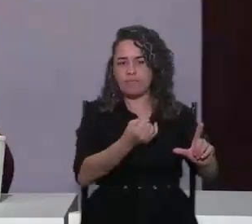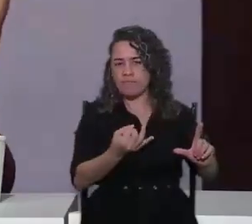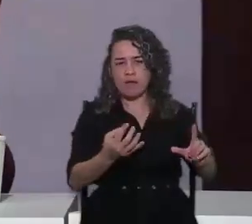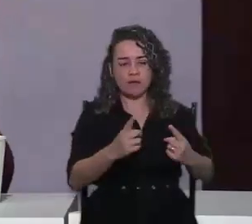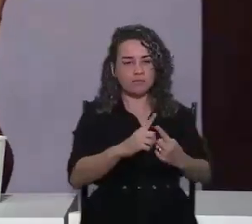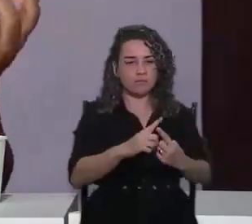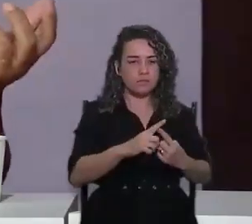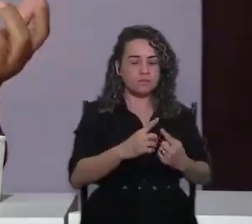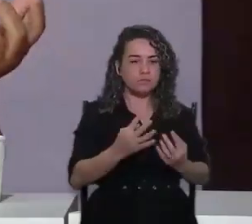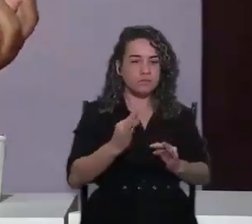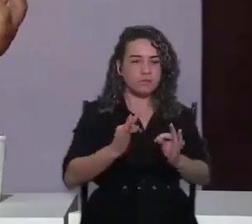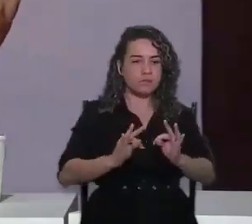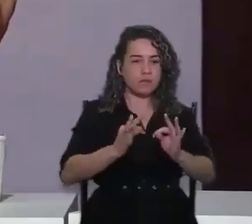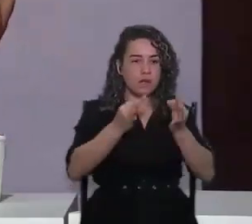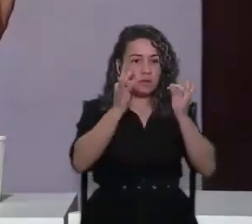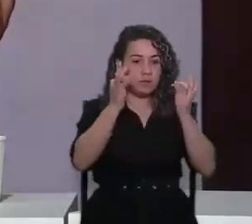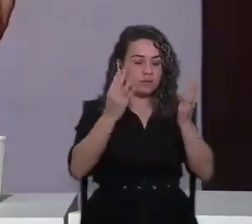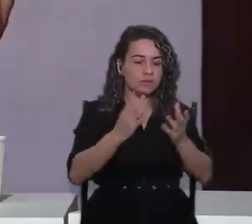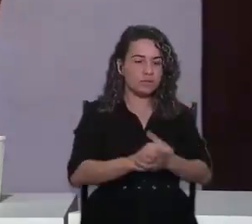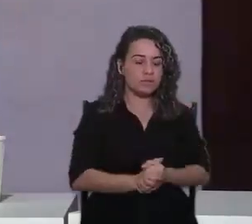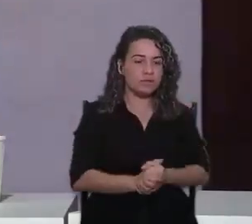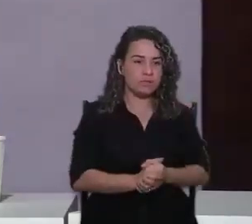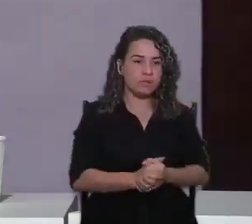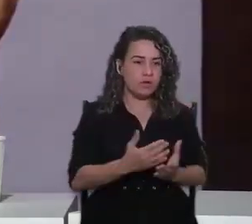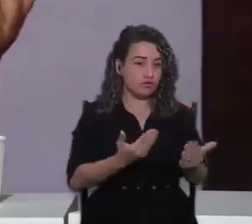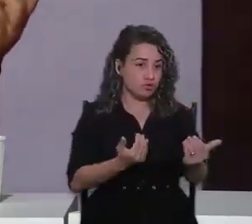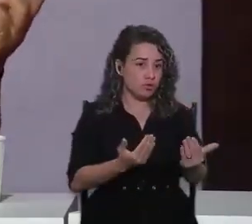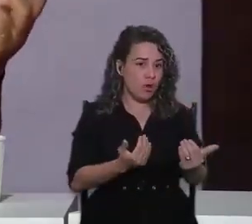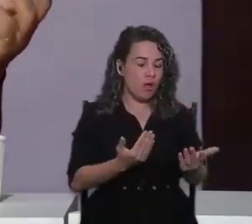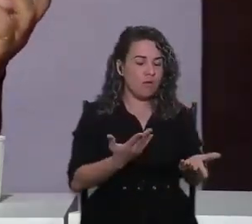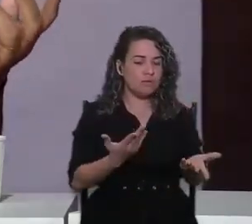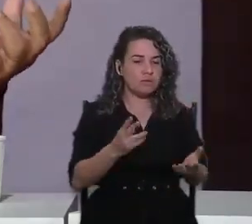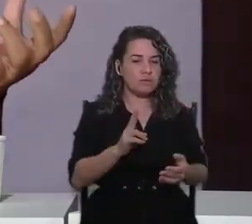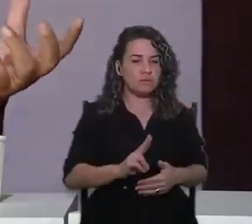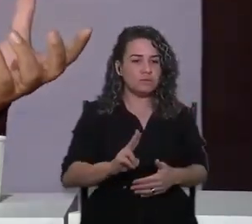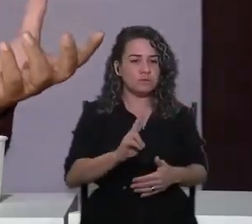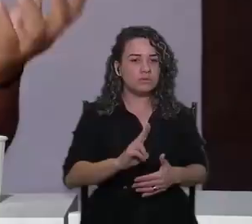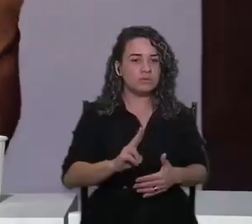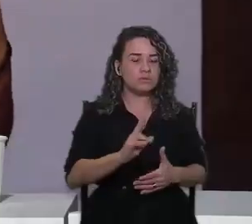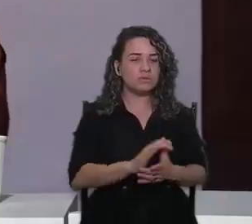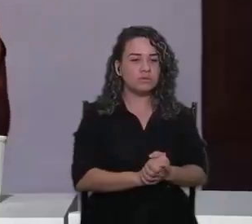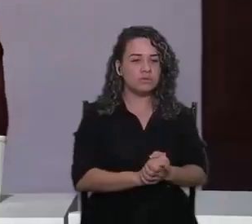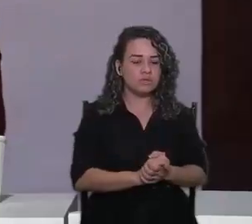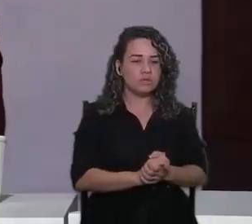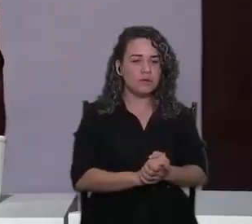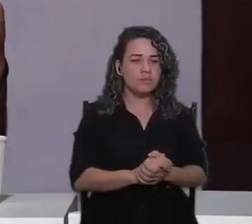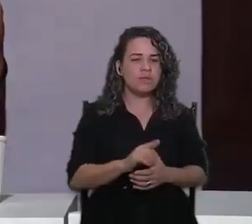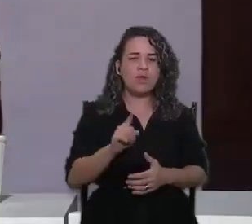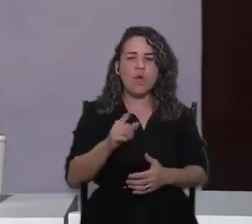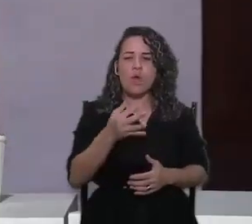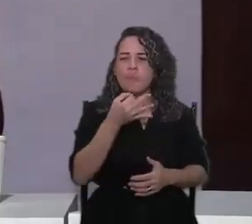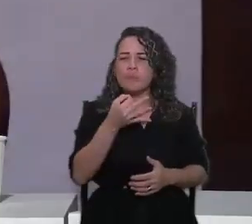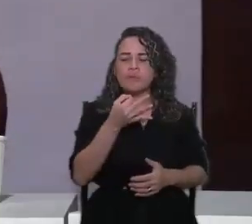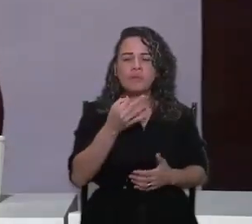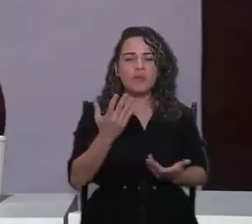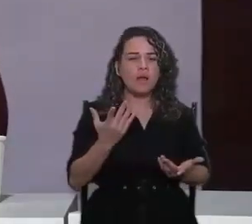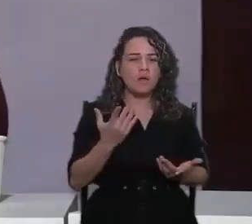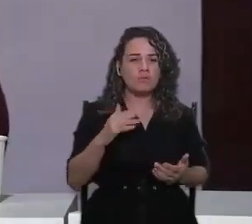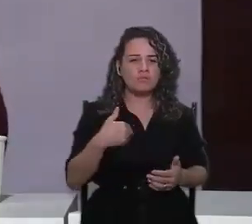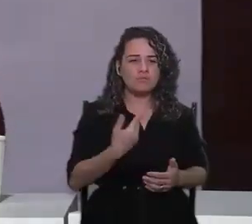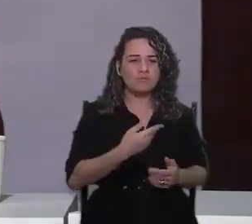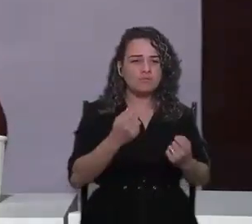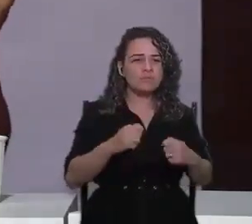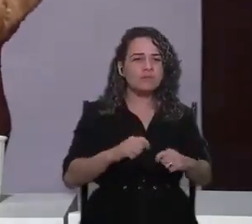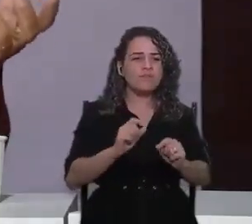com o livro, né? Assim, o que vocês acham? O que vocês acham que a gente precisa fazer ou se